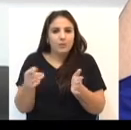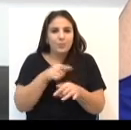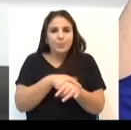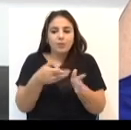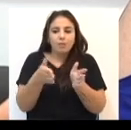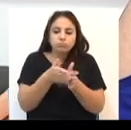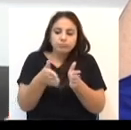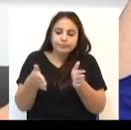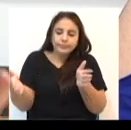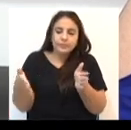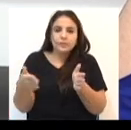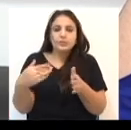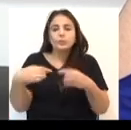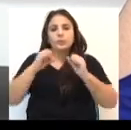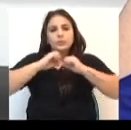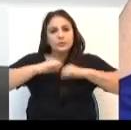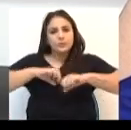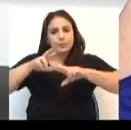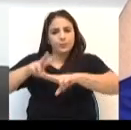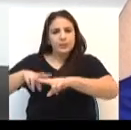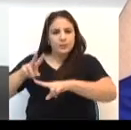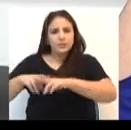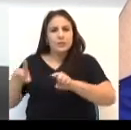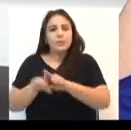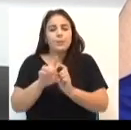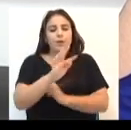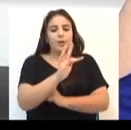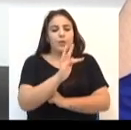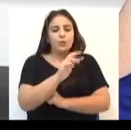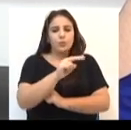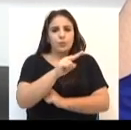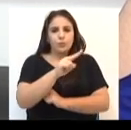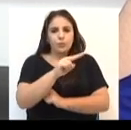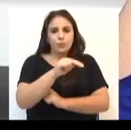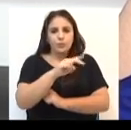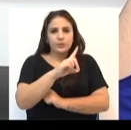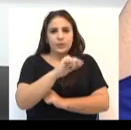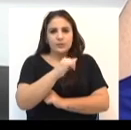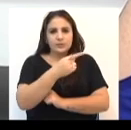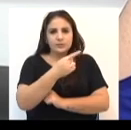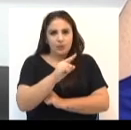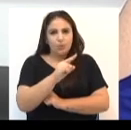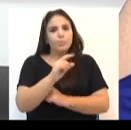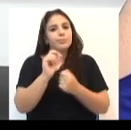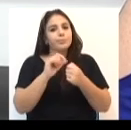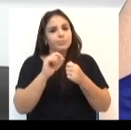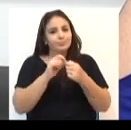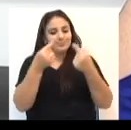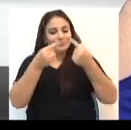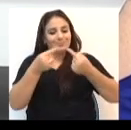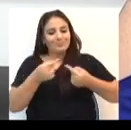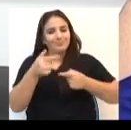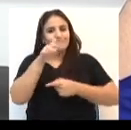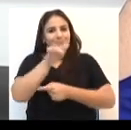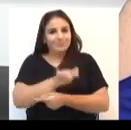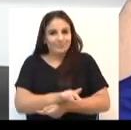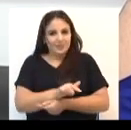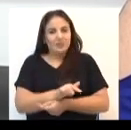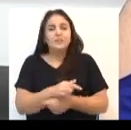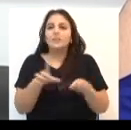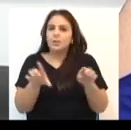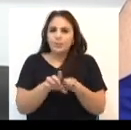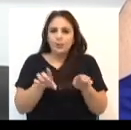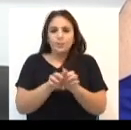sistema carcerário como as fundações que recebem esses jovens, elas precisam de toda uma reestruturação para